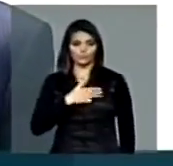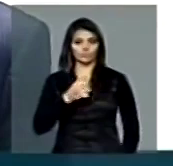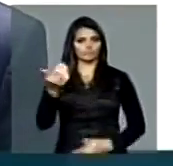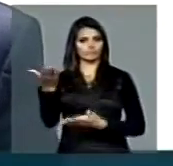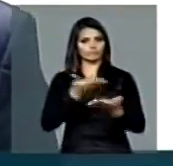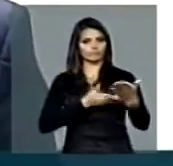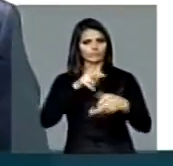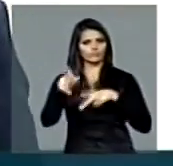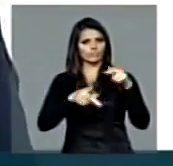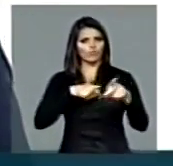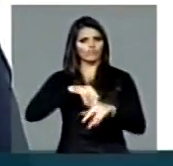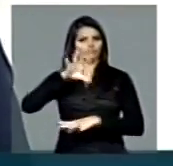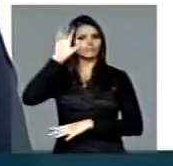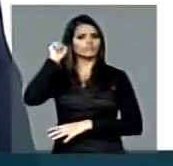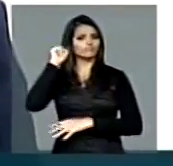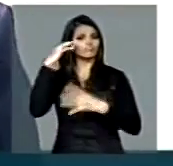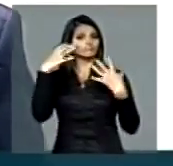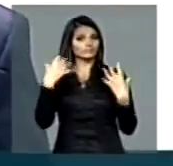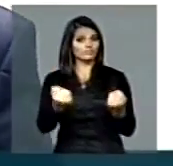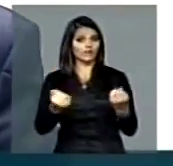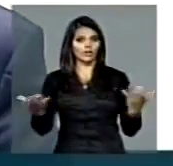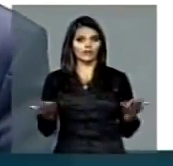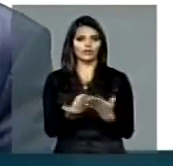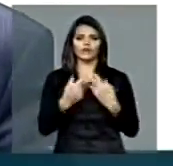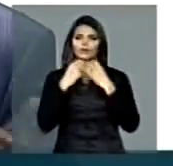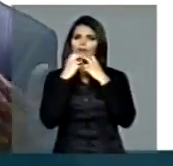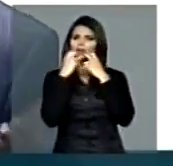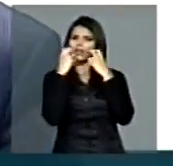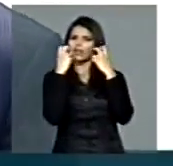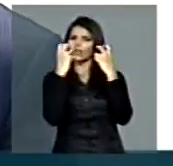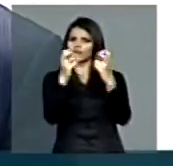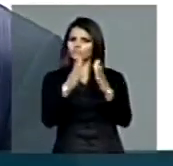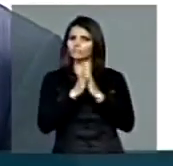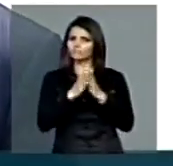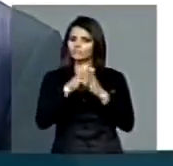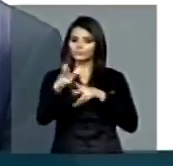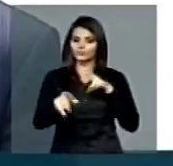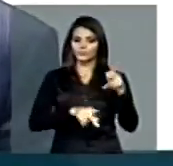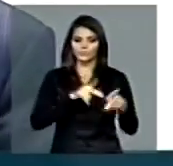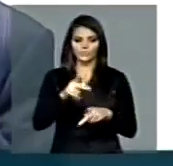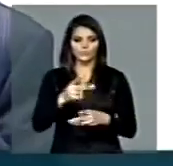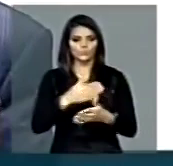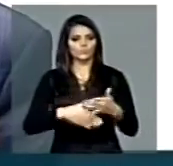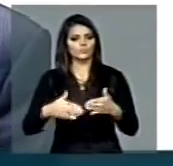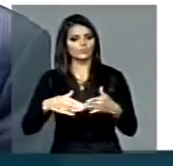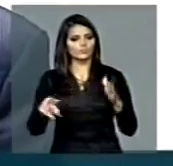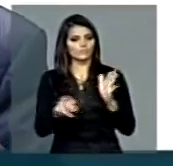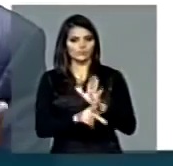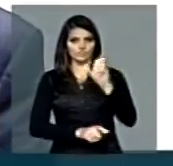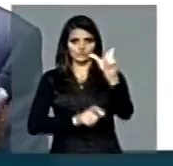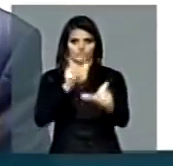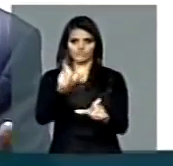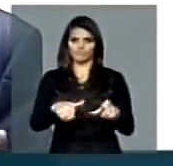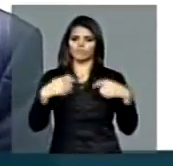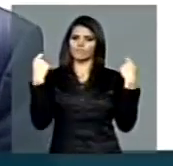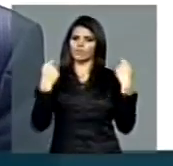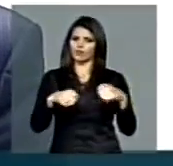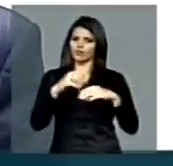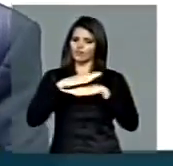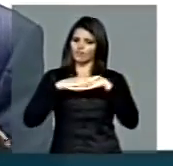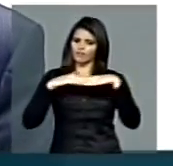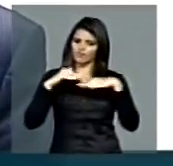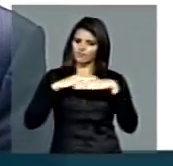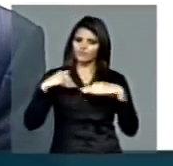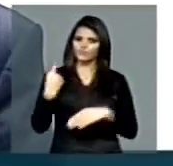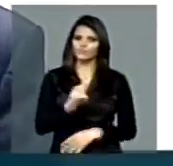nós precisamos ouvir o clamor desta população, população essa que merece o nosso carinho,